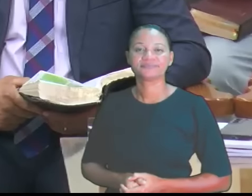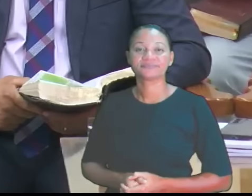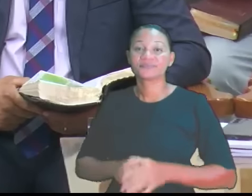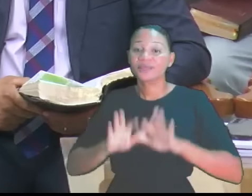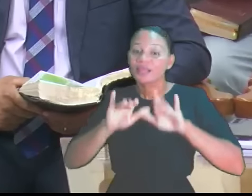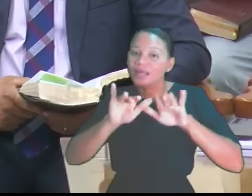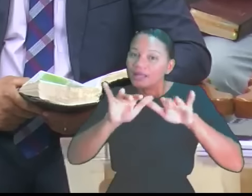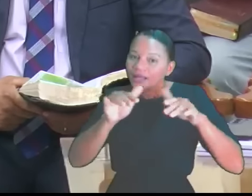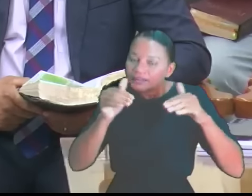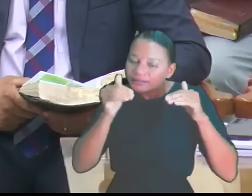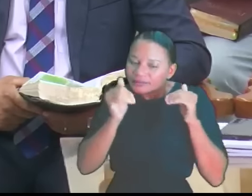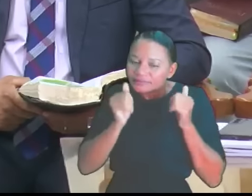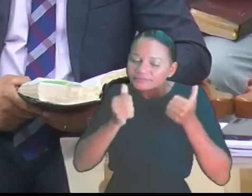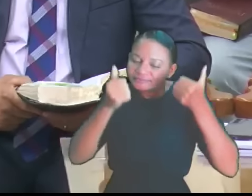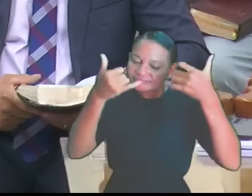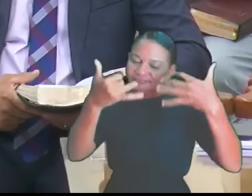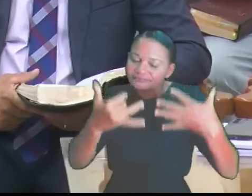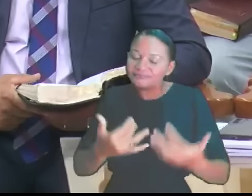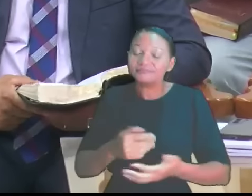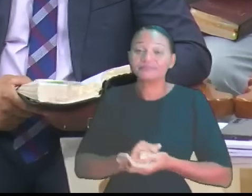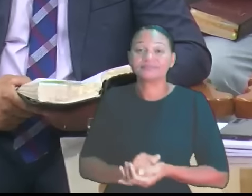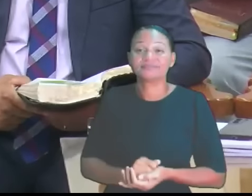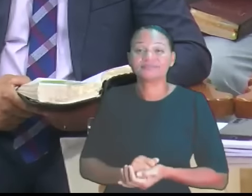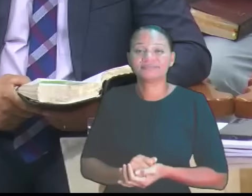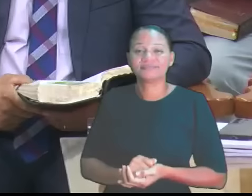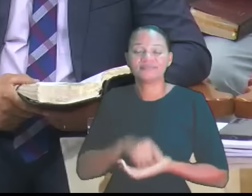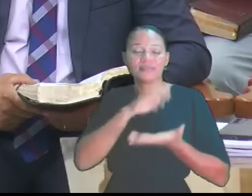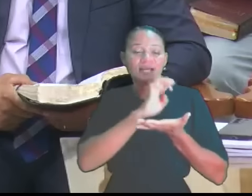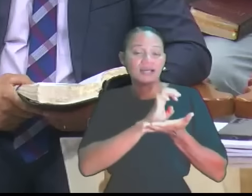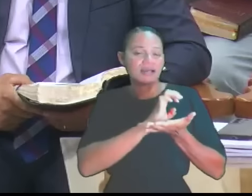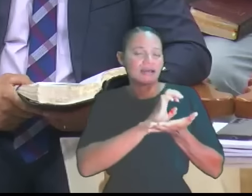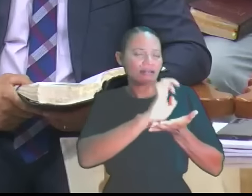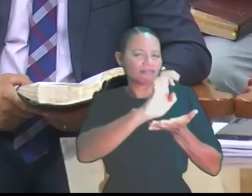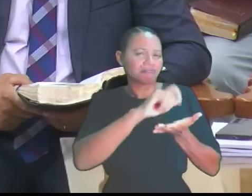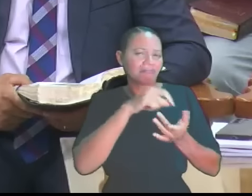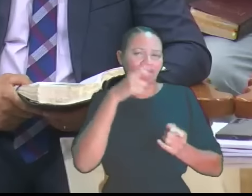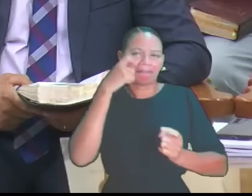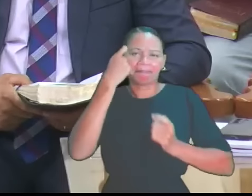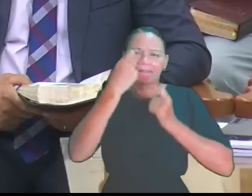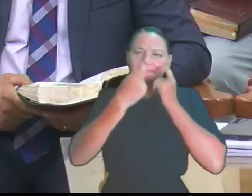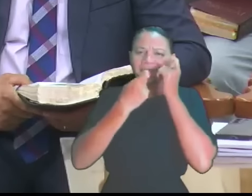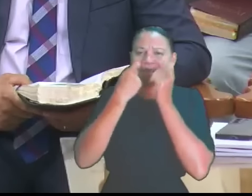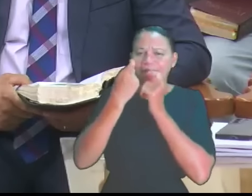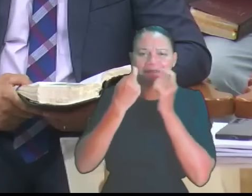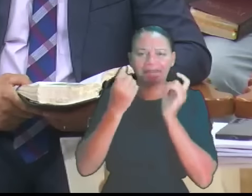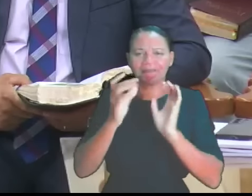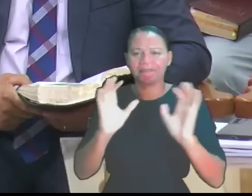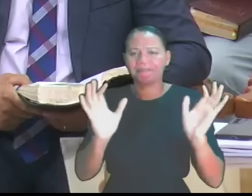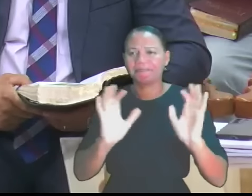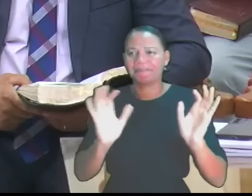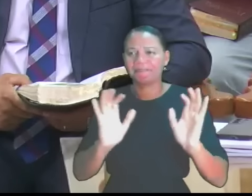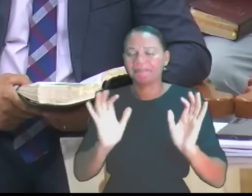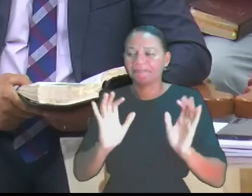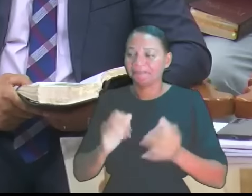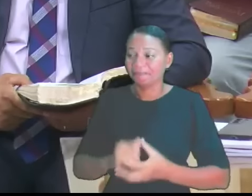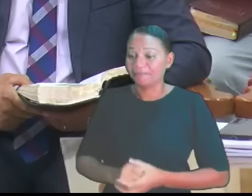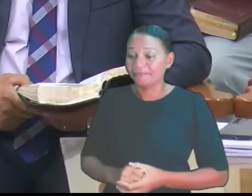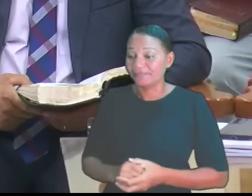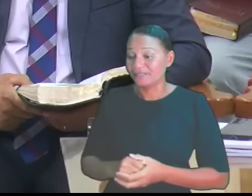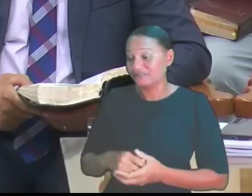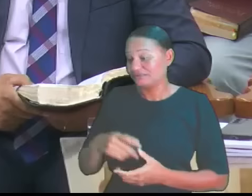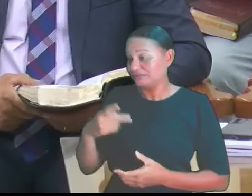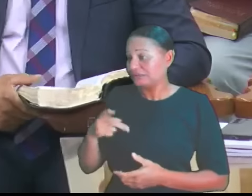Escute, escute o que eu vou dizer nessa noite. Elias não está preocupado se da mão de Israel não